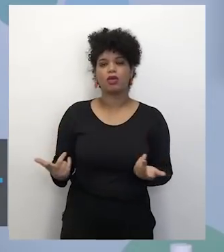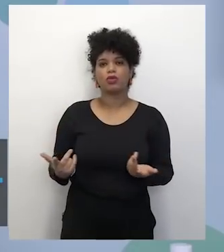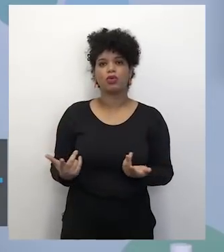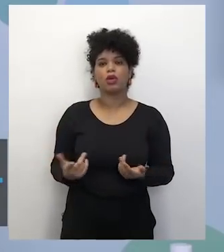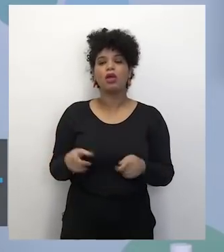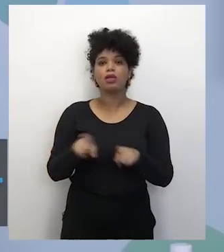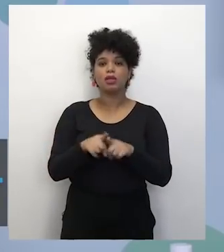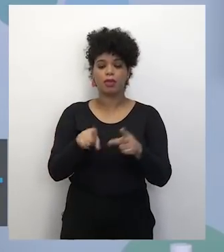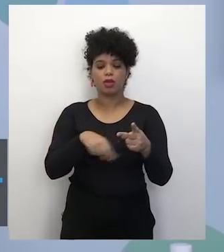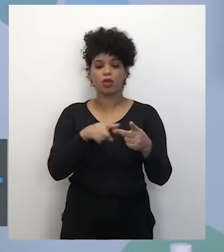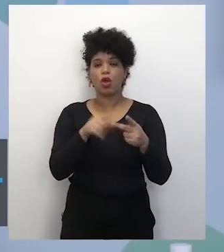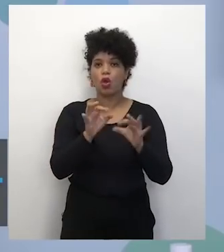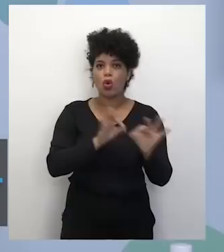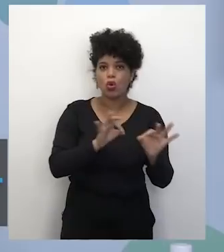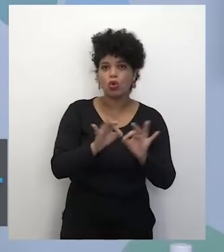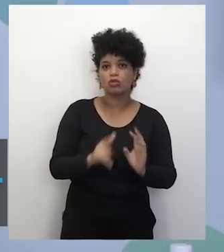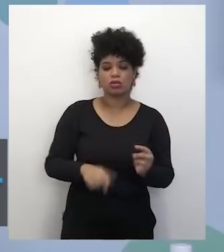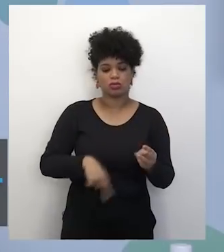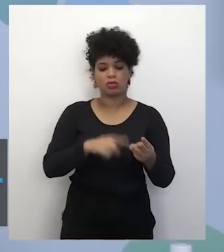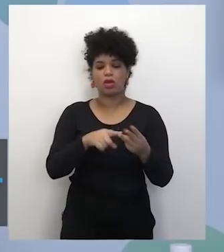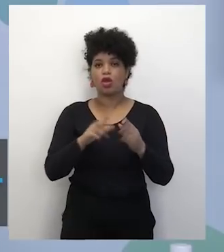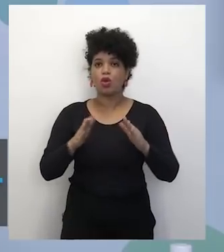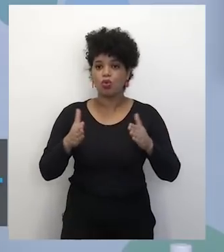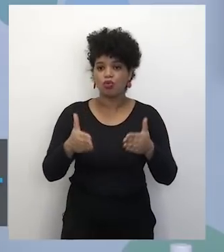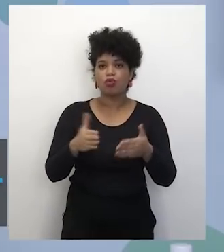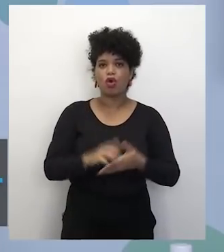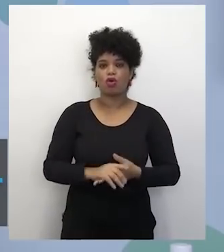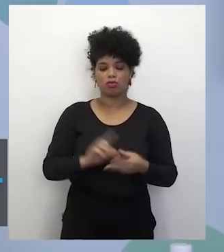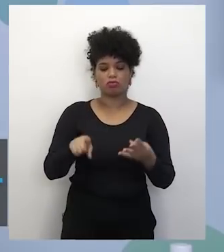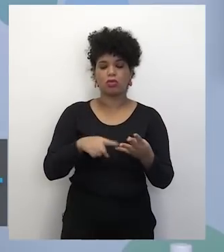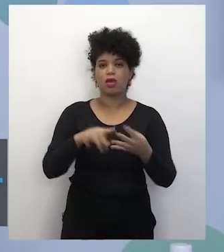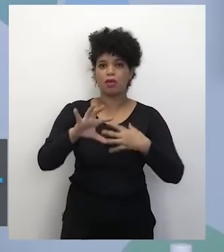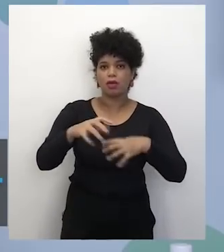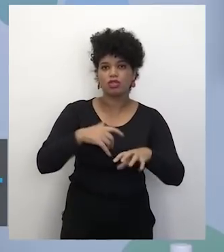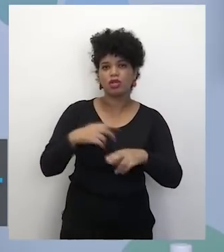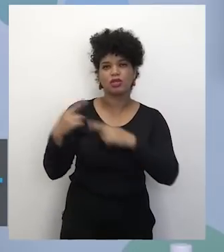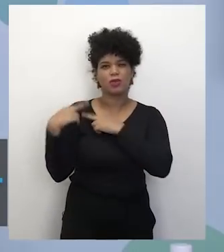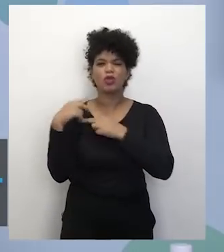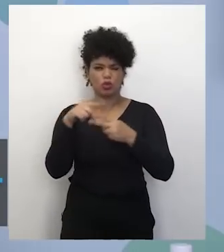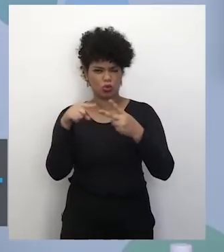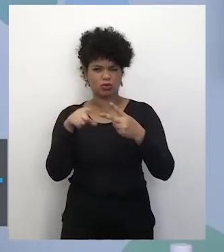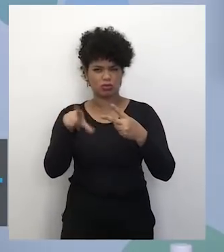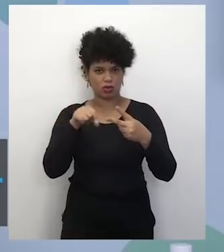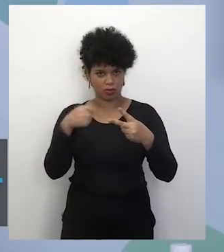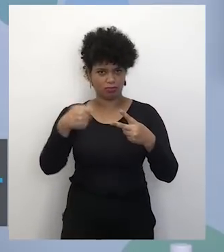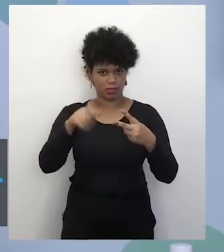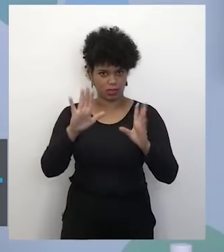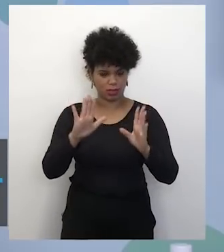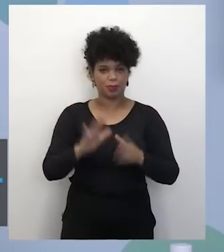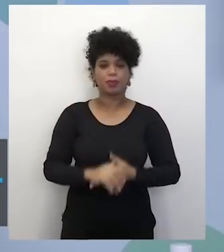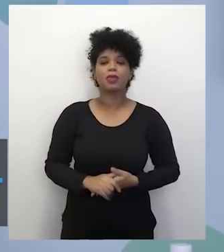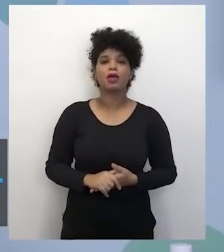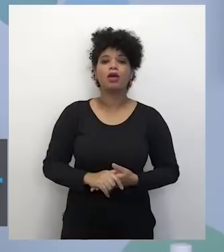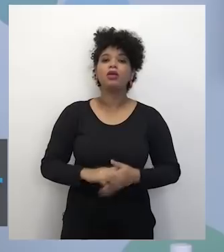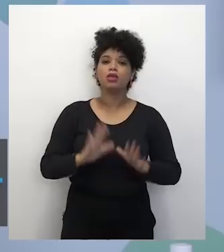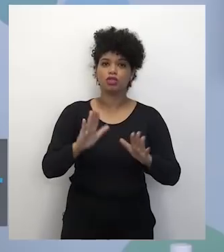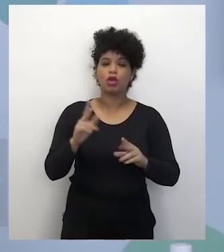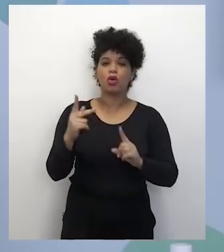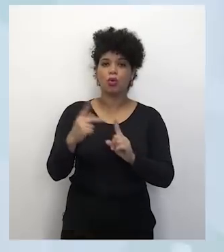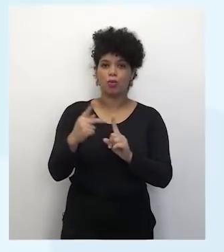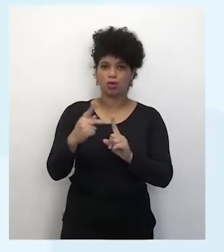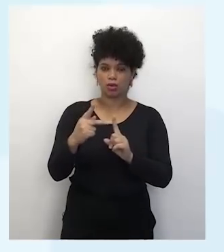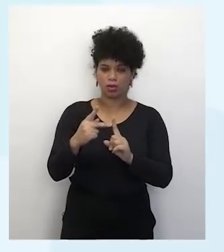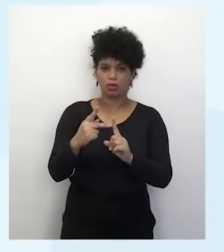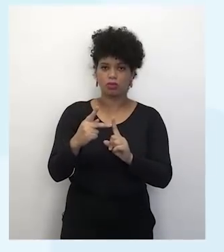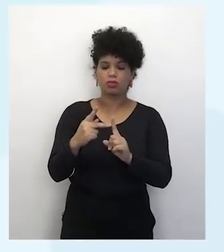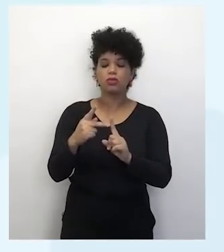escolhido organização e foco, né, empatia e respeito. Então, eram 2, tá? Esse é o portal, né, o